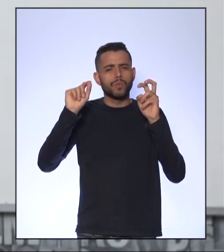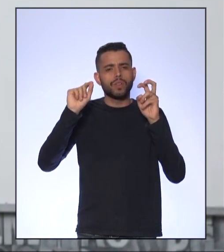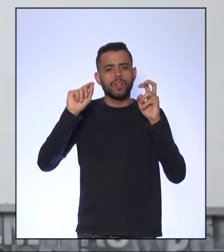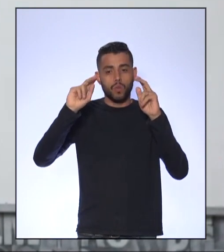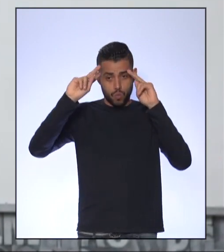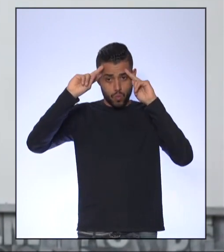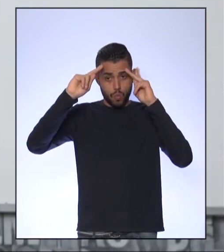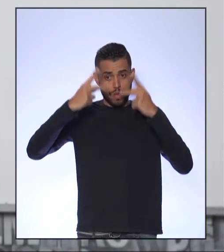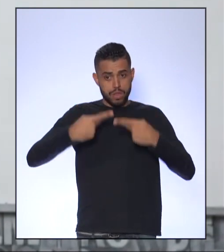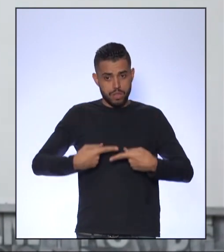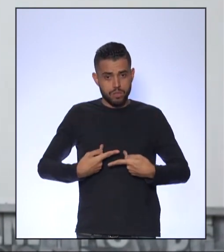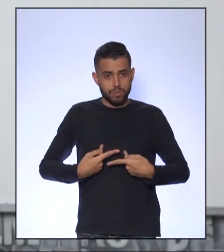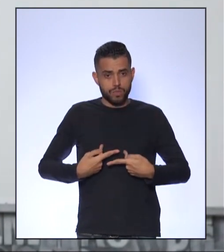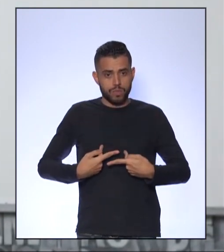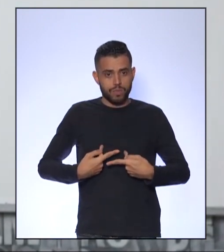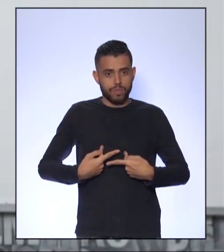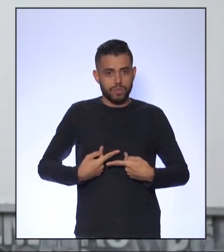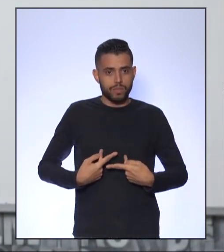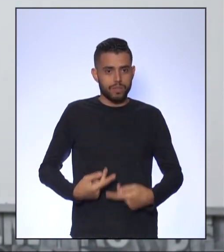humanismo.